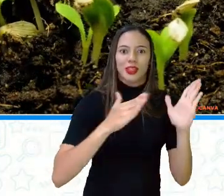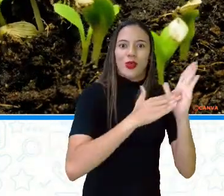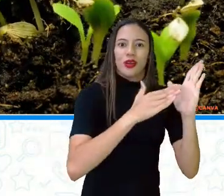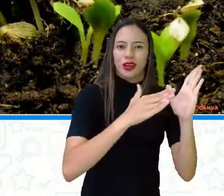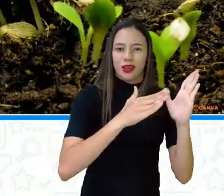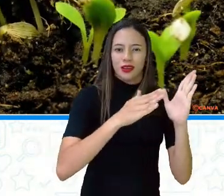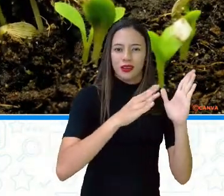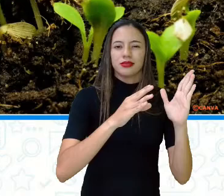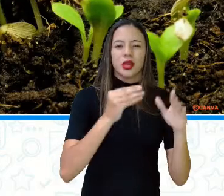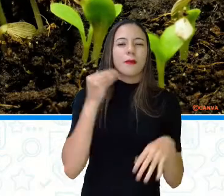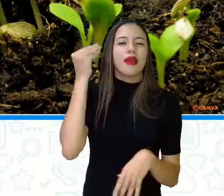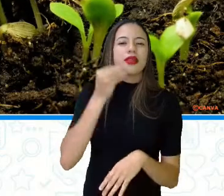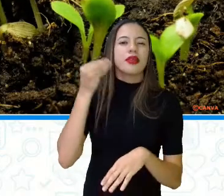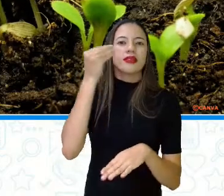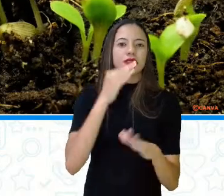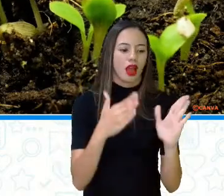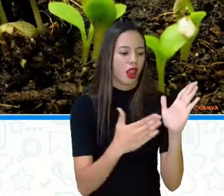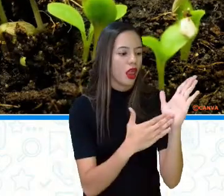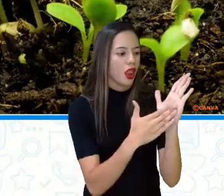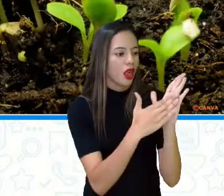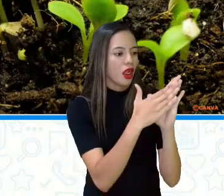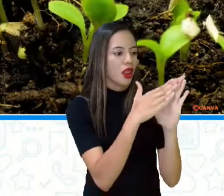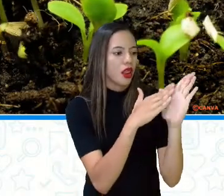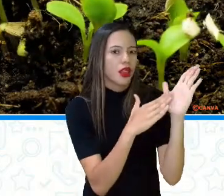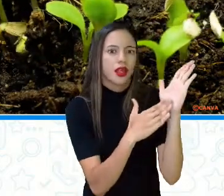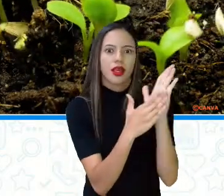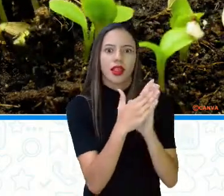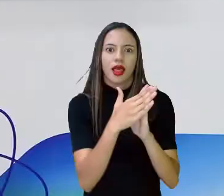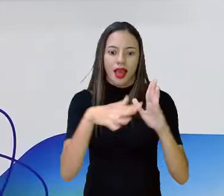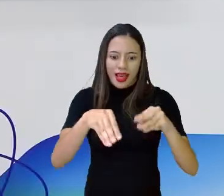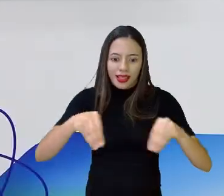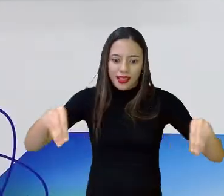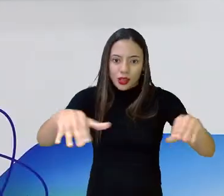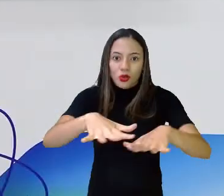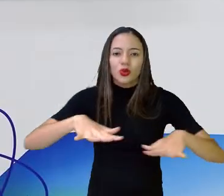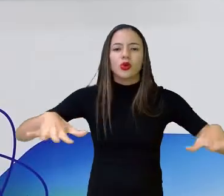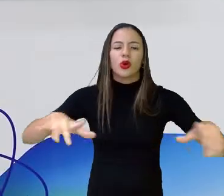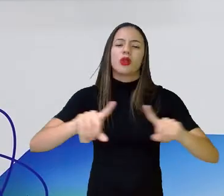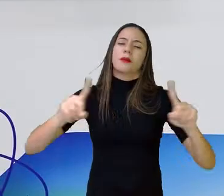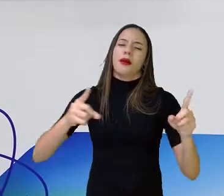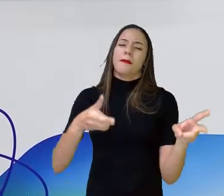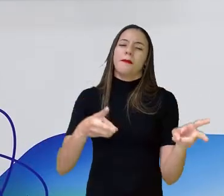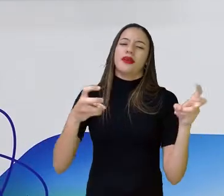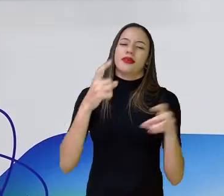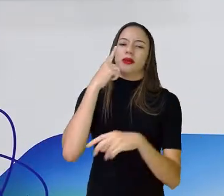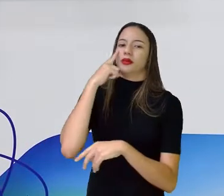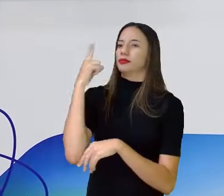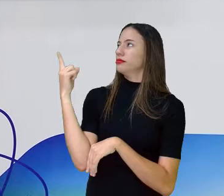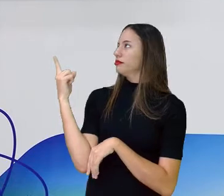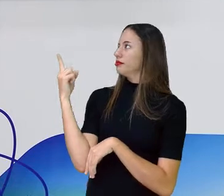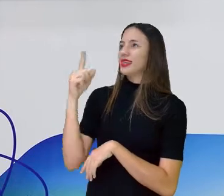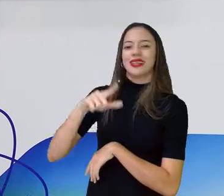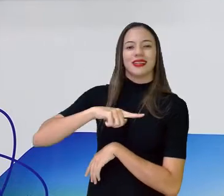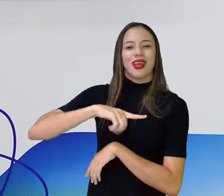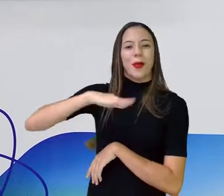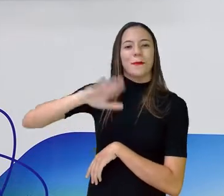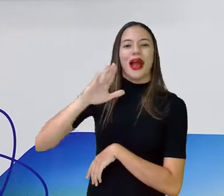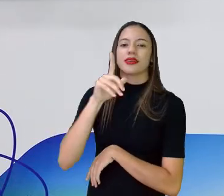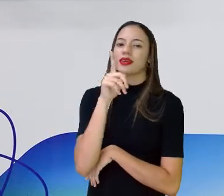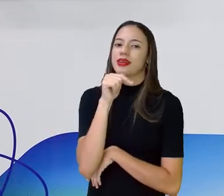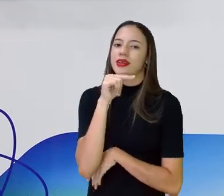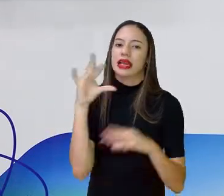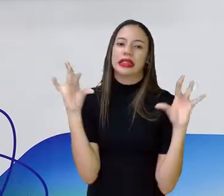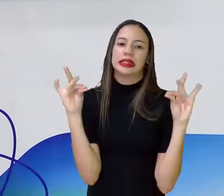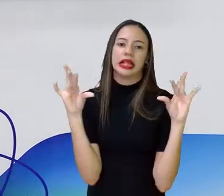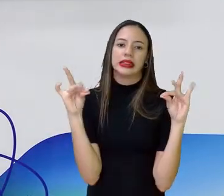a experiência sensorial de pegar no solo, mas a gente já consegue perceber que esse daí tem mais umidade do que